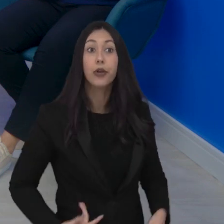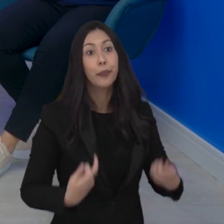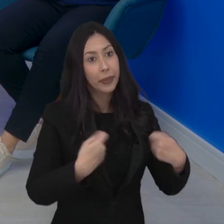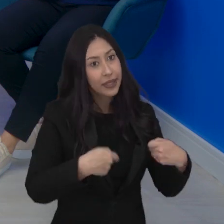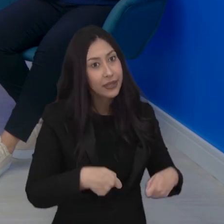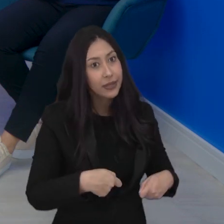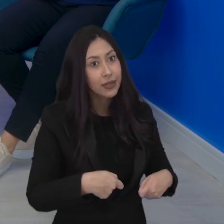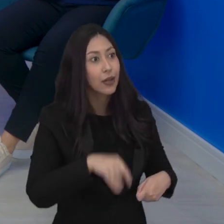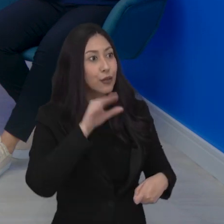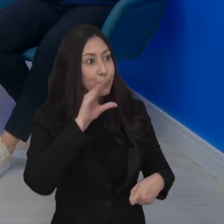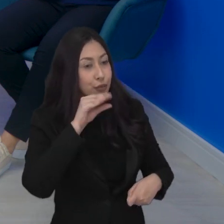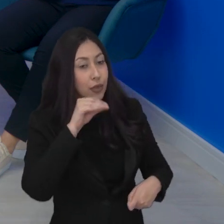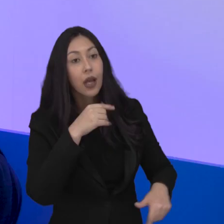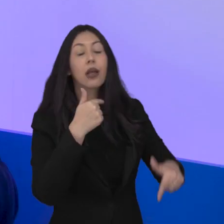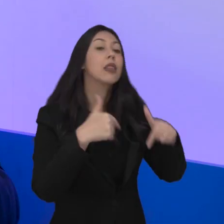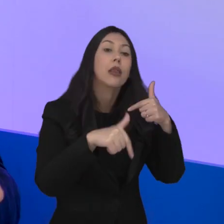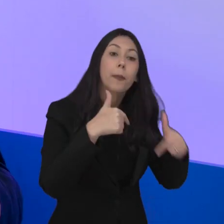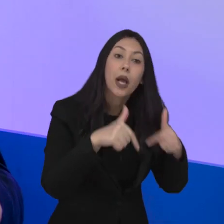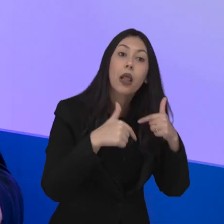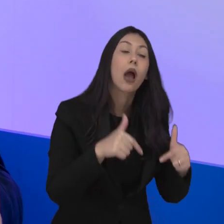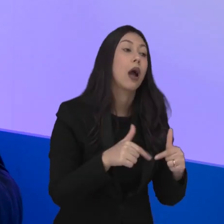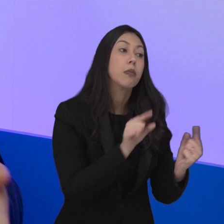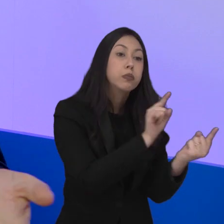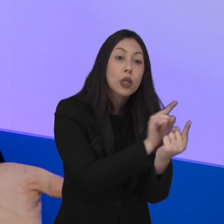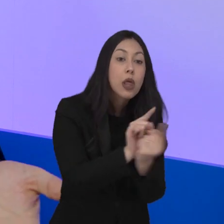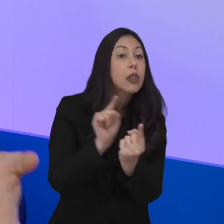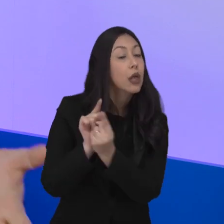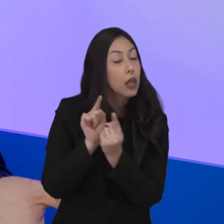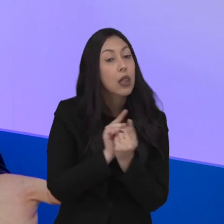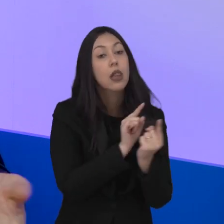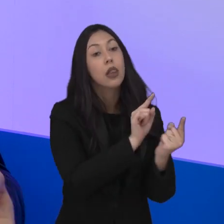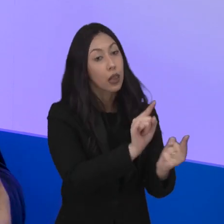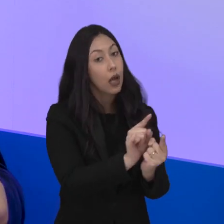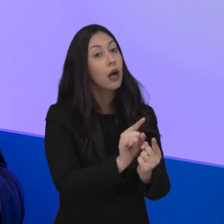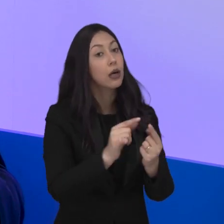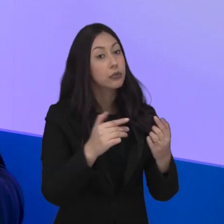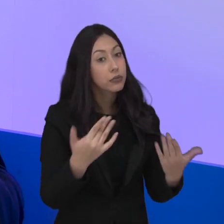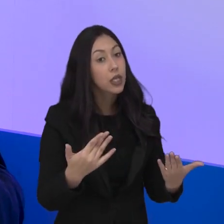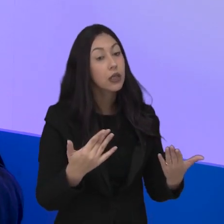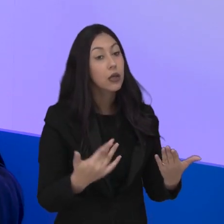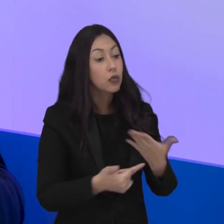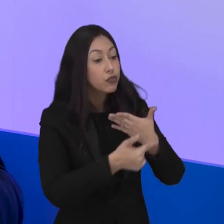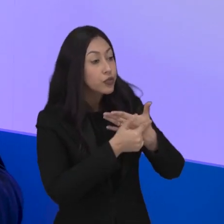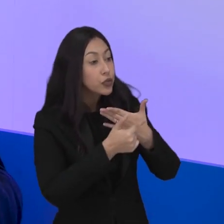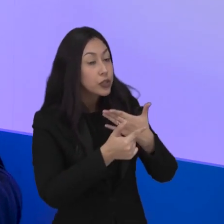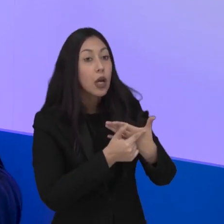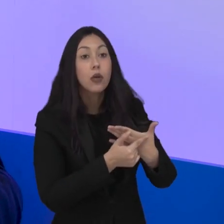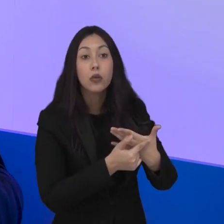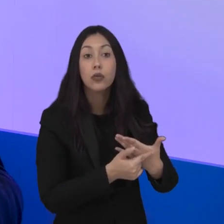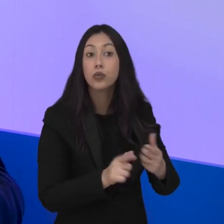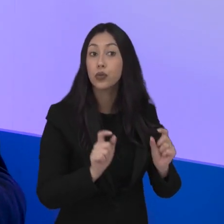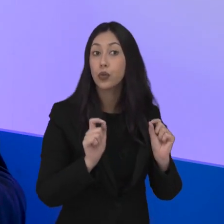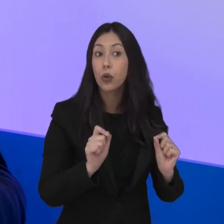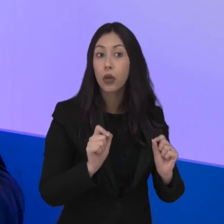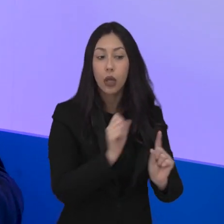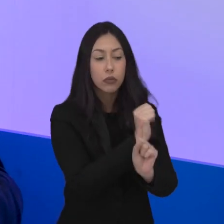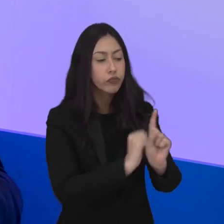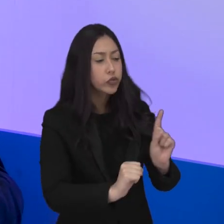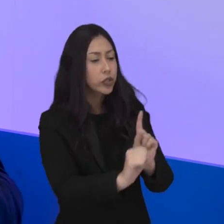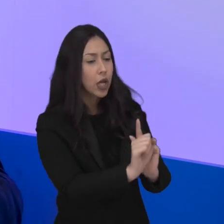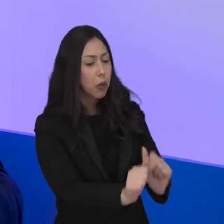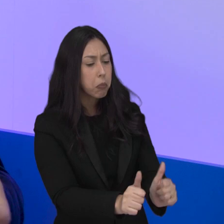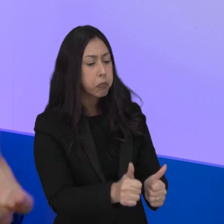poder entregar aquilo que se espera da população, ou seja, cumprir com a sua finalidade, que é garantir o quê? Bem-estar